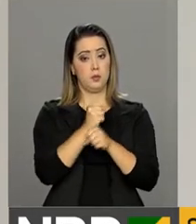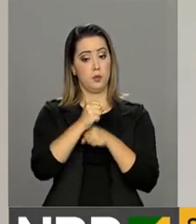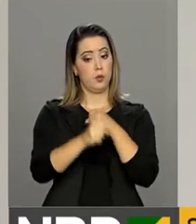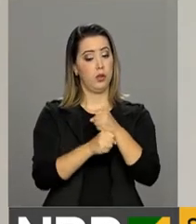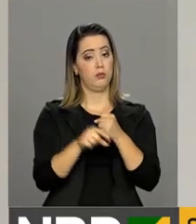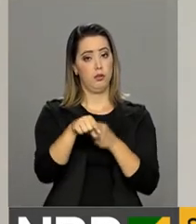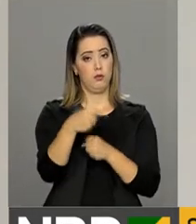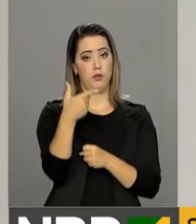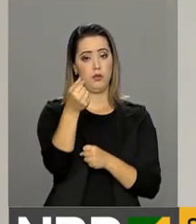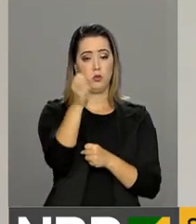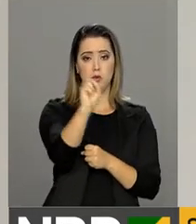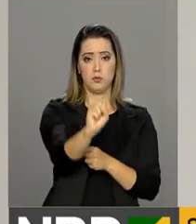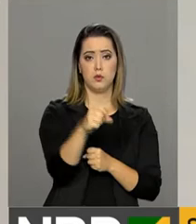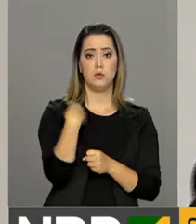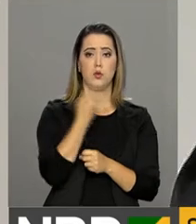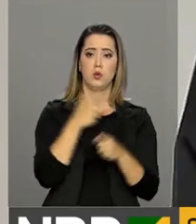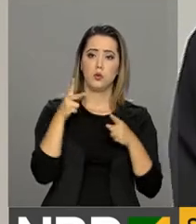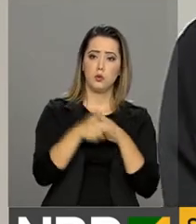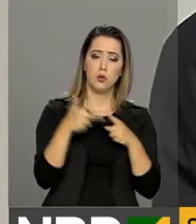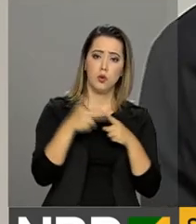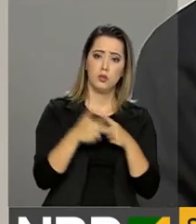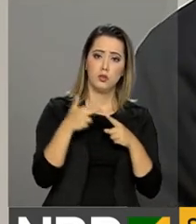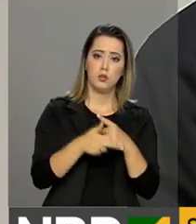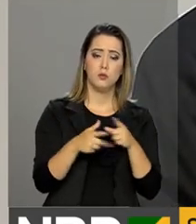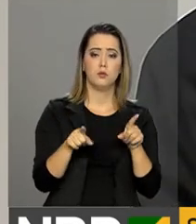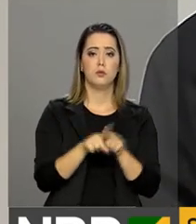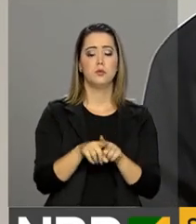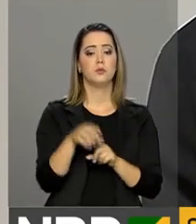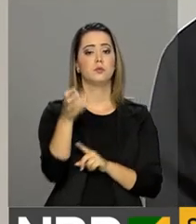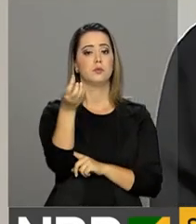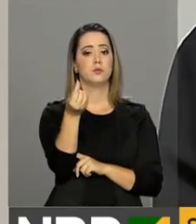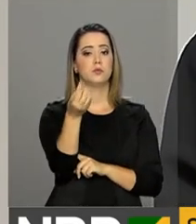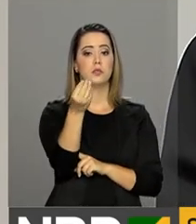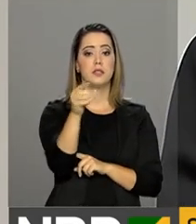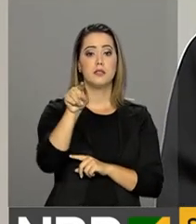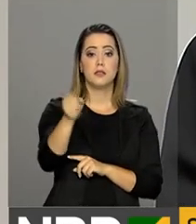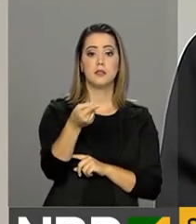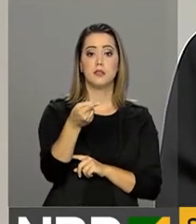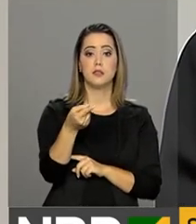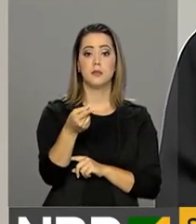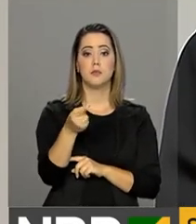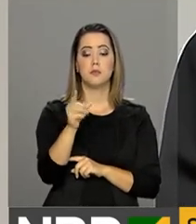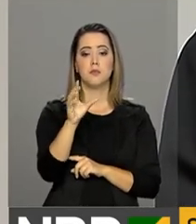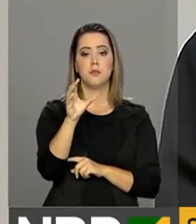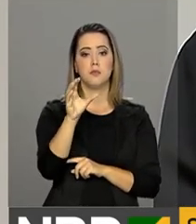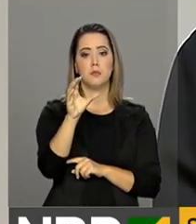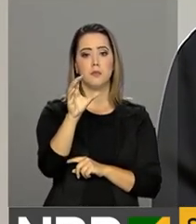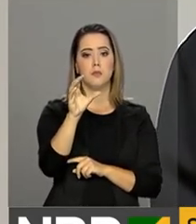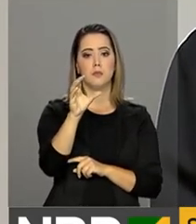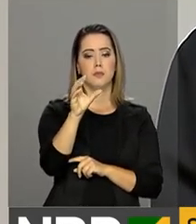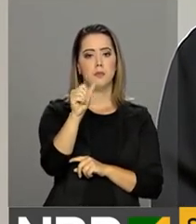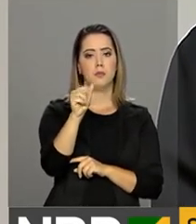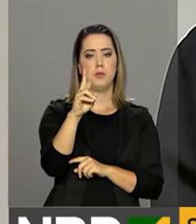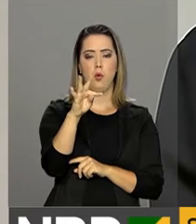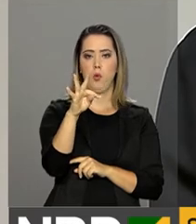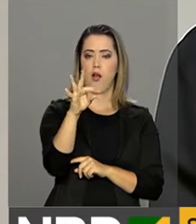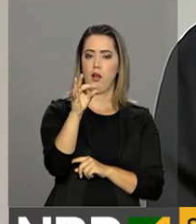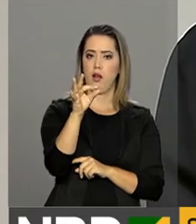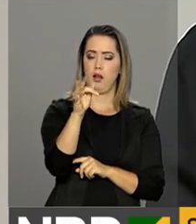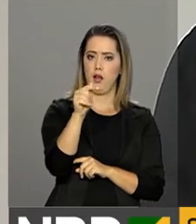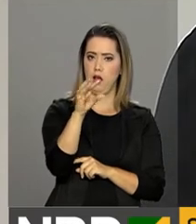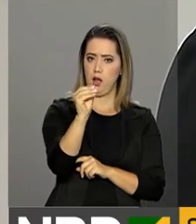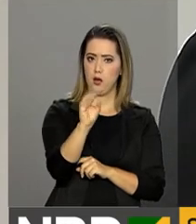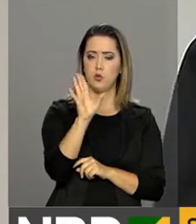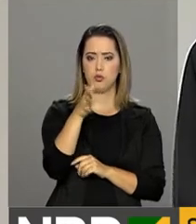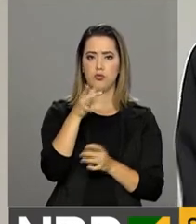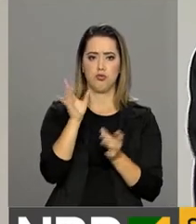da meta nós cortamos na verdade 60 mil cargos do serviço público federal o cargo